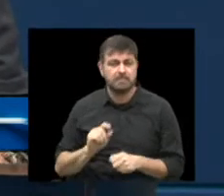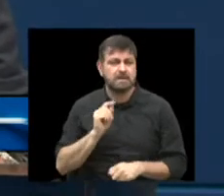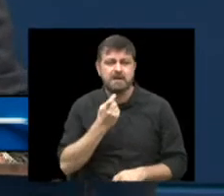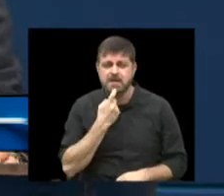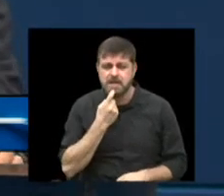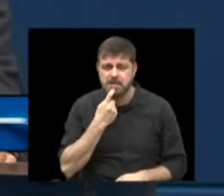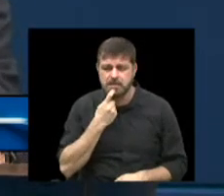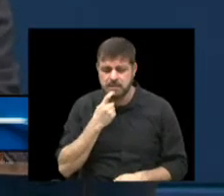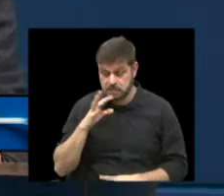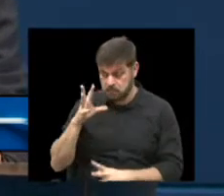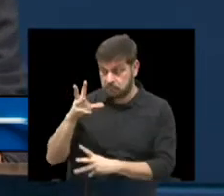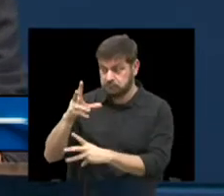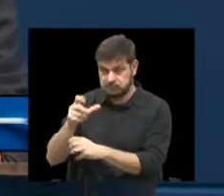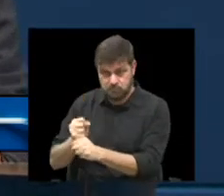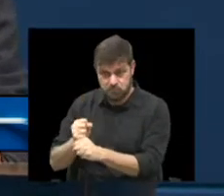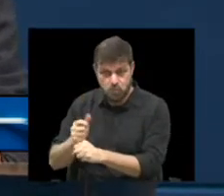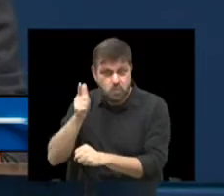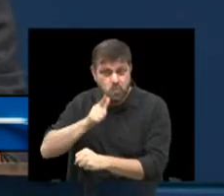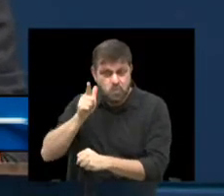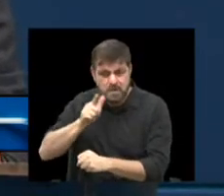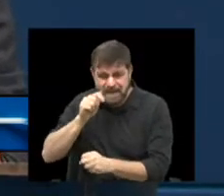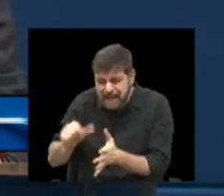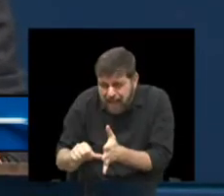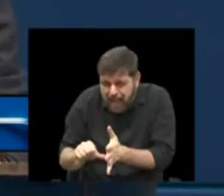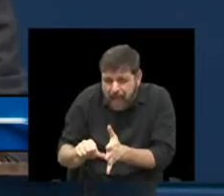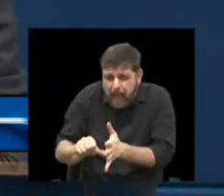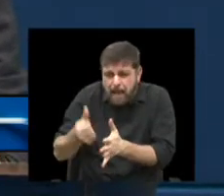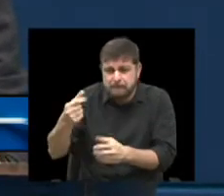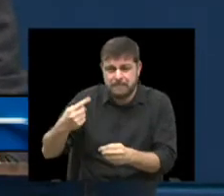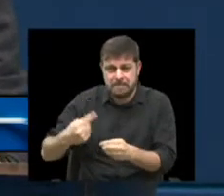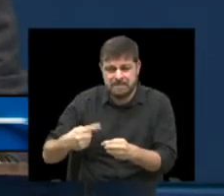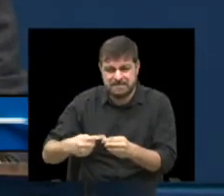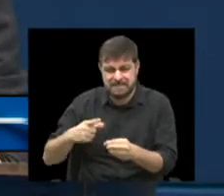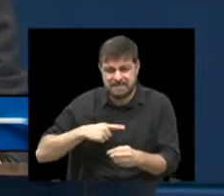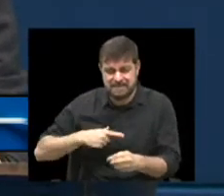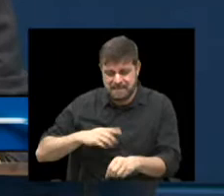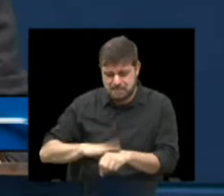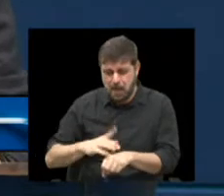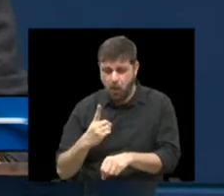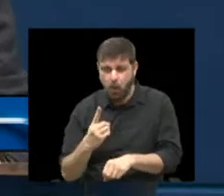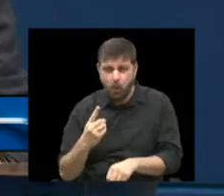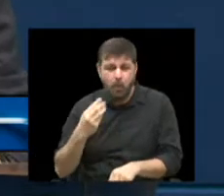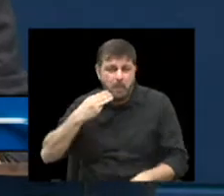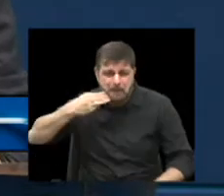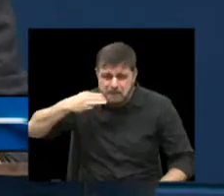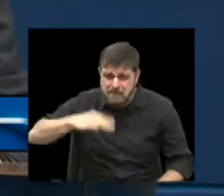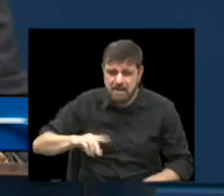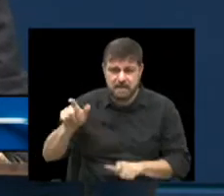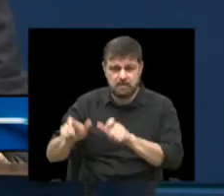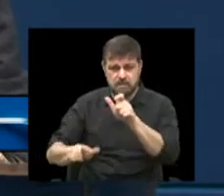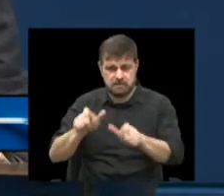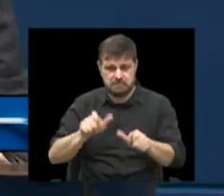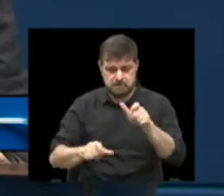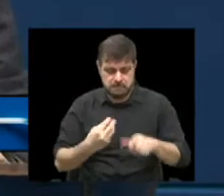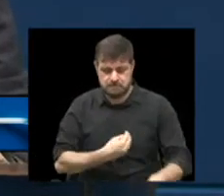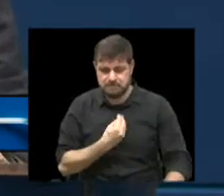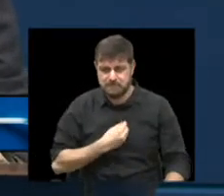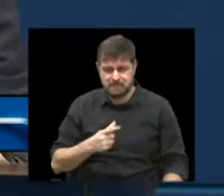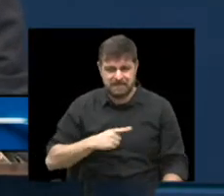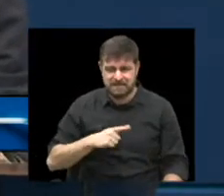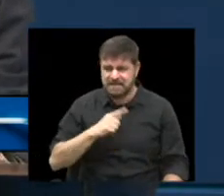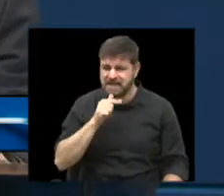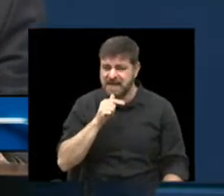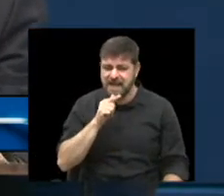quando atingida essa meta, se torne a primeira cidade do país com mais de 1 milhão de habitantes a universalizar o seu